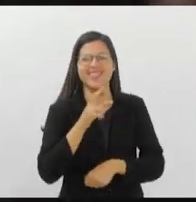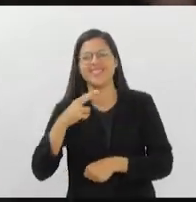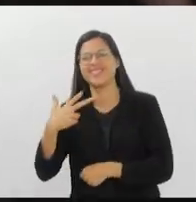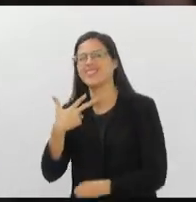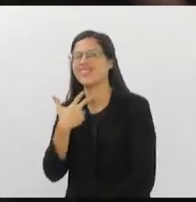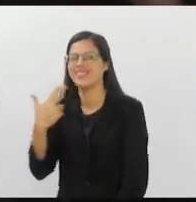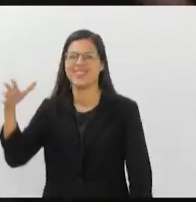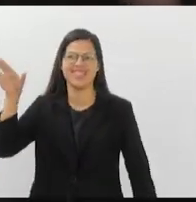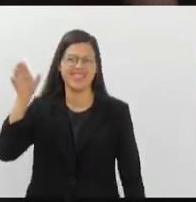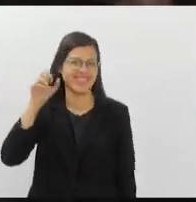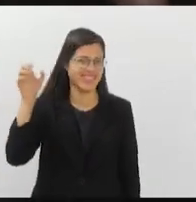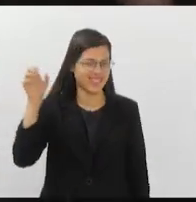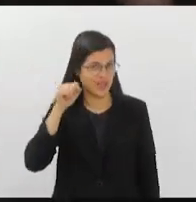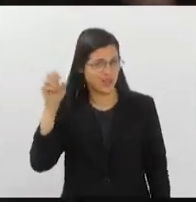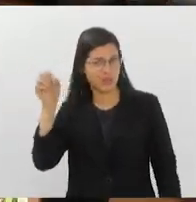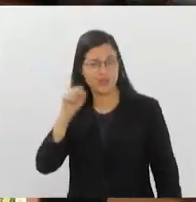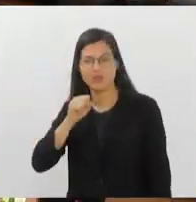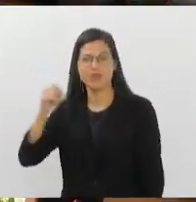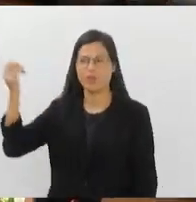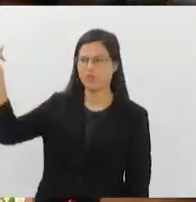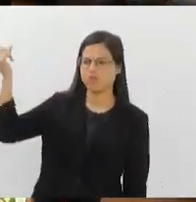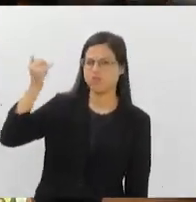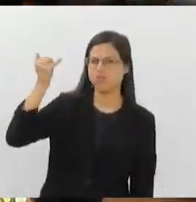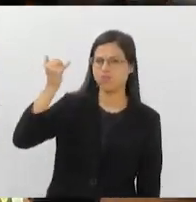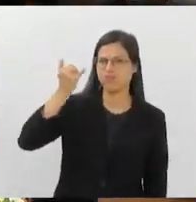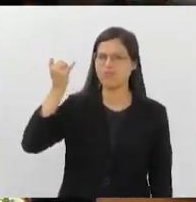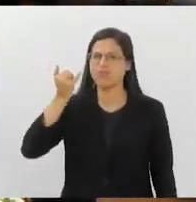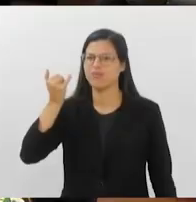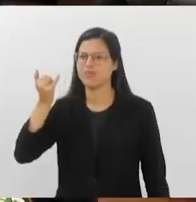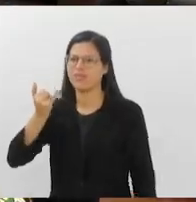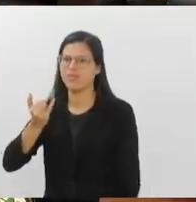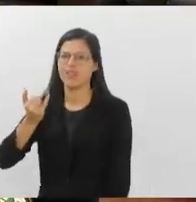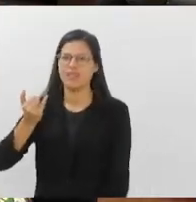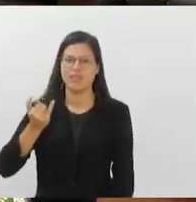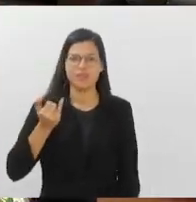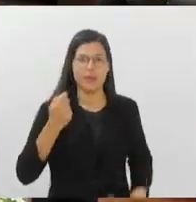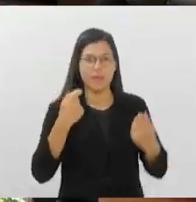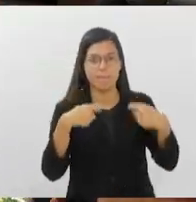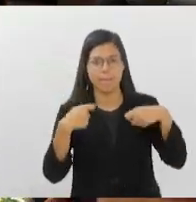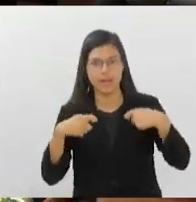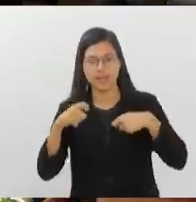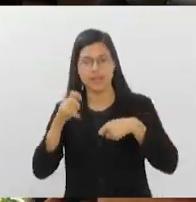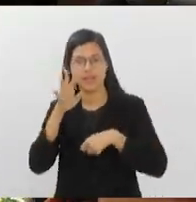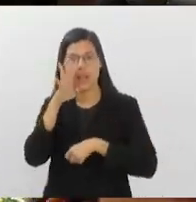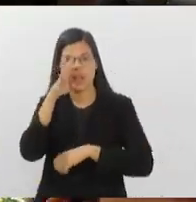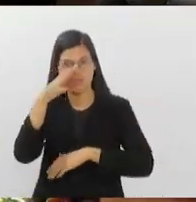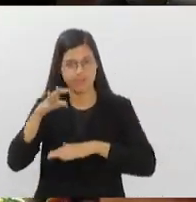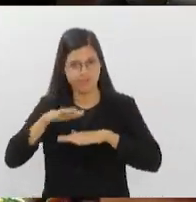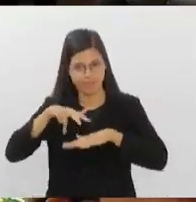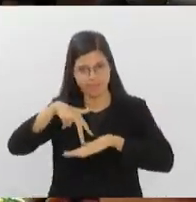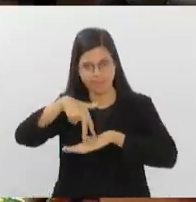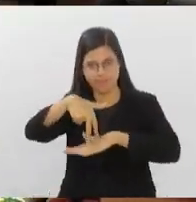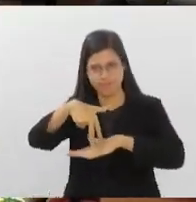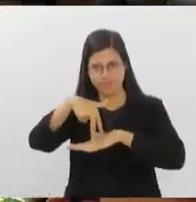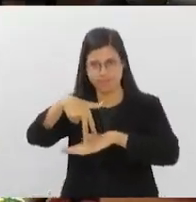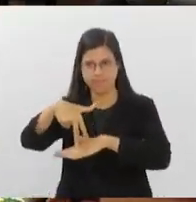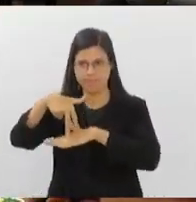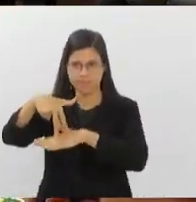vozes, vozes que vêm do além. É preciso resistir. Quer que tenha?